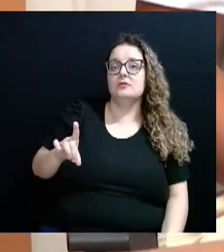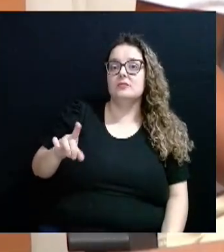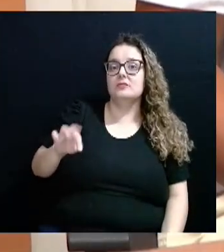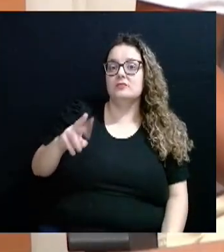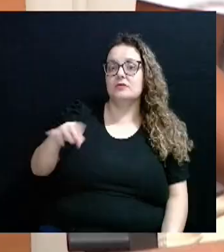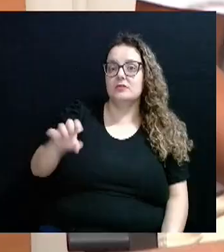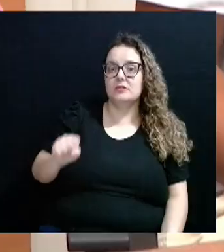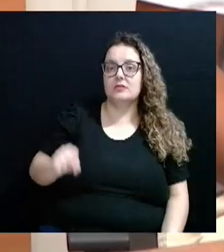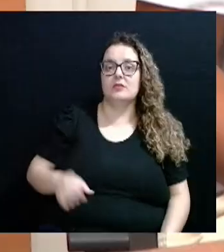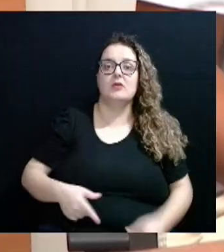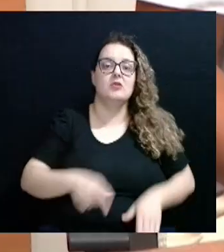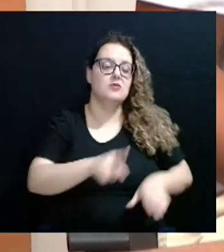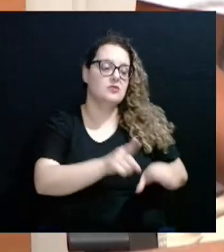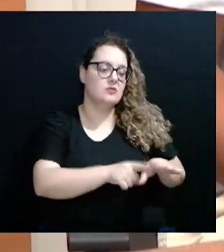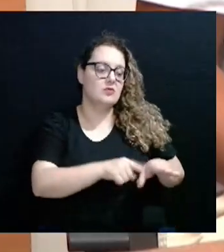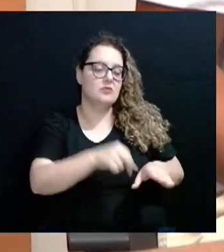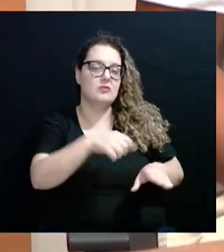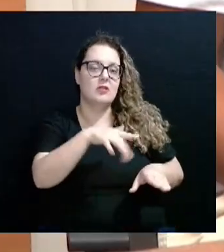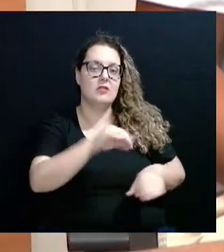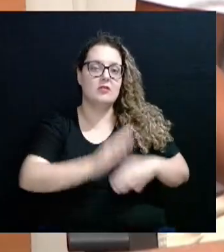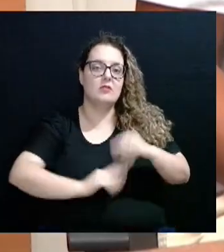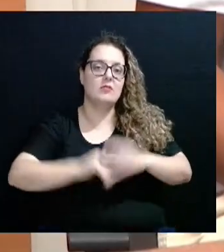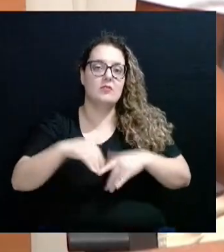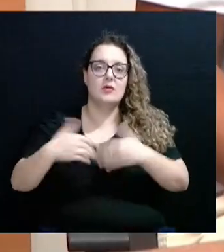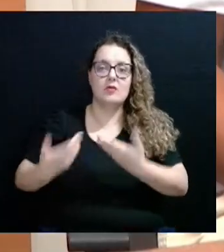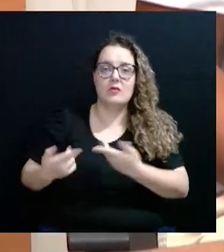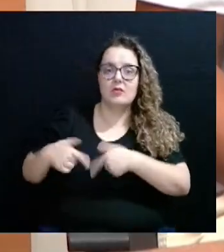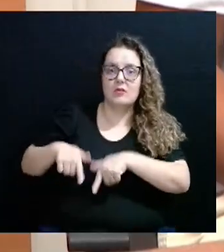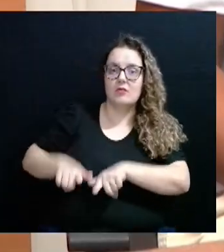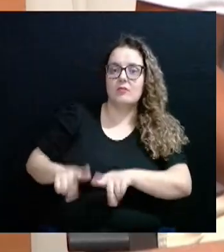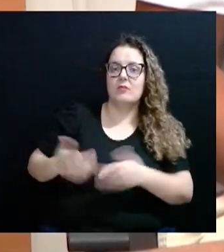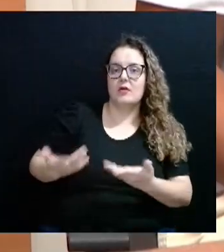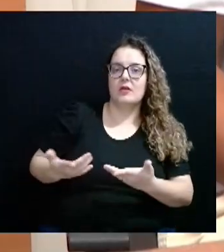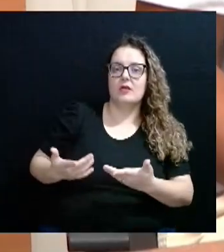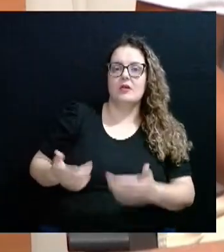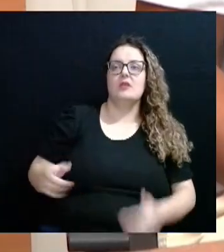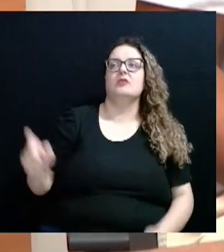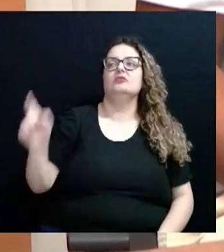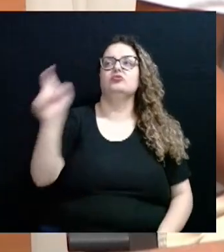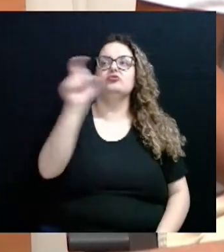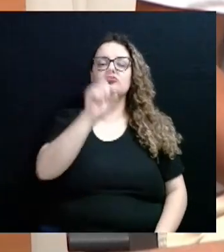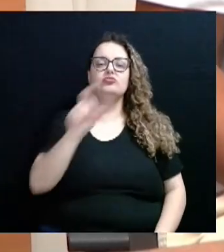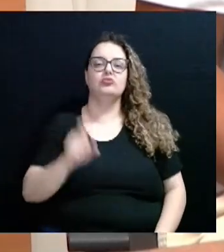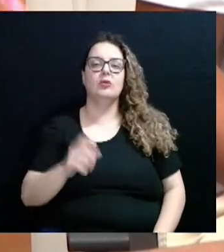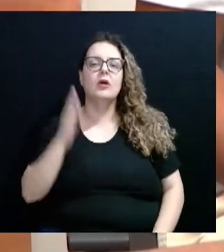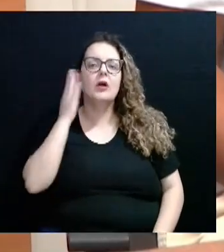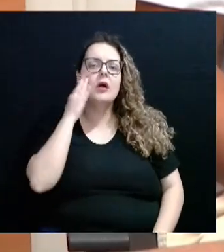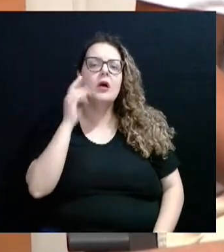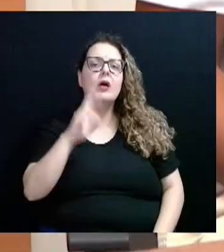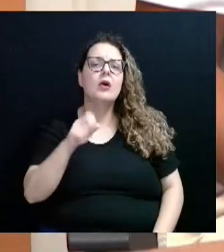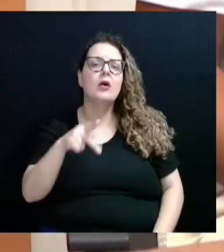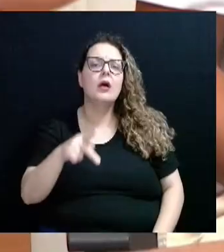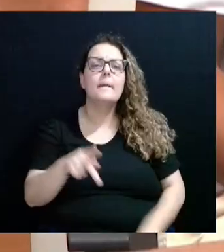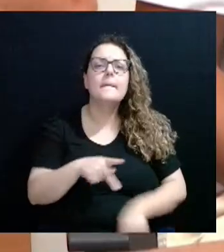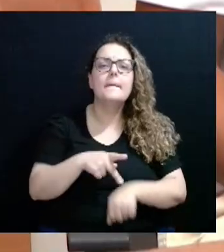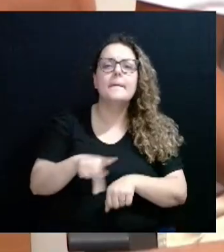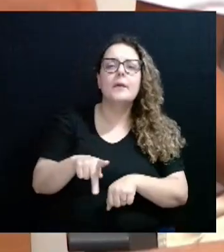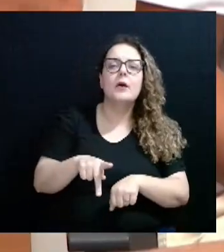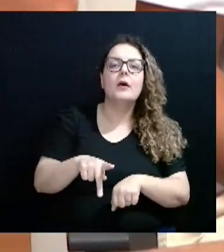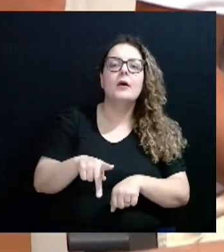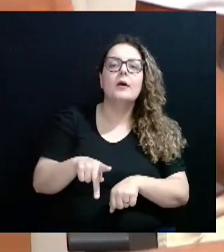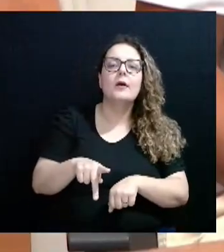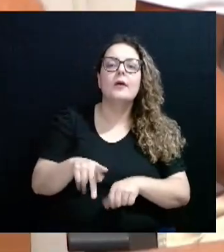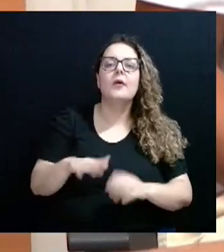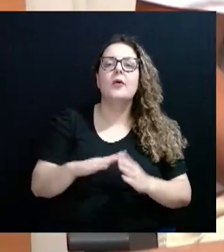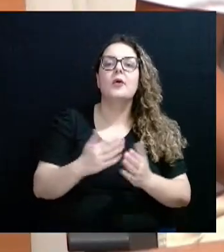Nelson, as mãos dos gêmeos no spray. Quer saber o que é rap puro? A escola ocupada